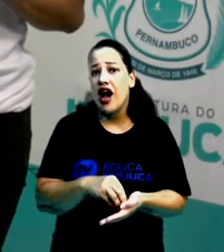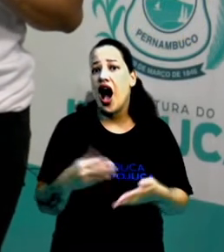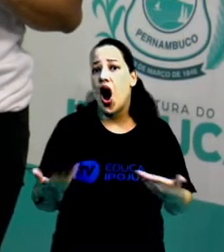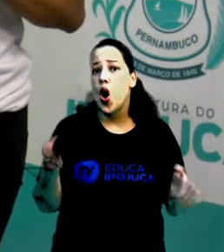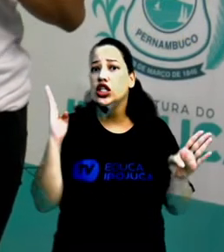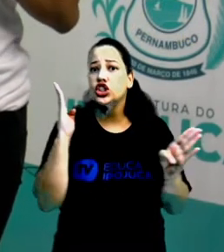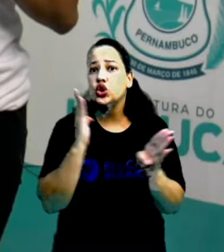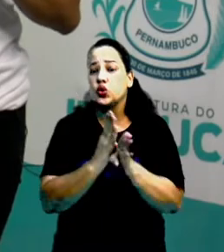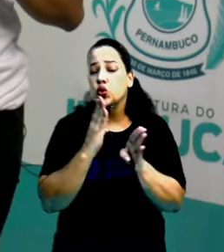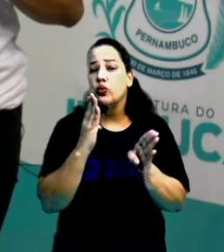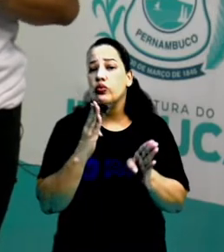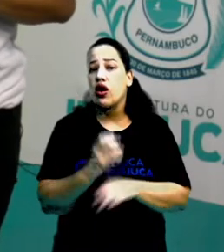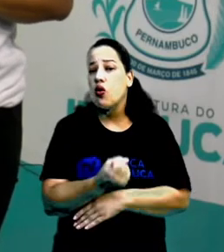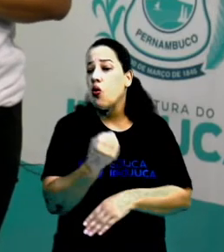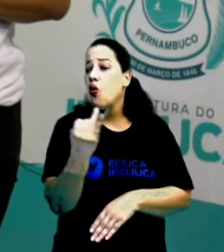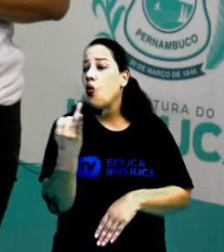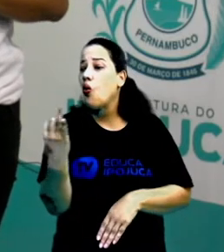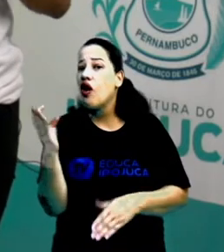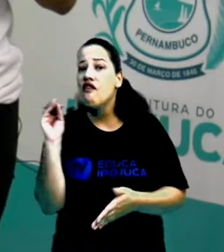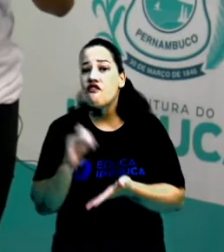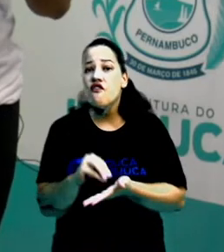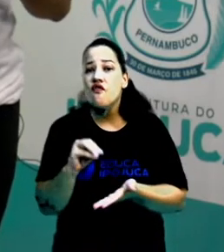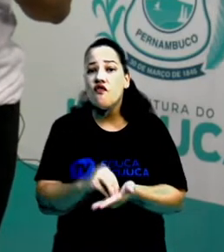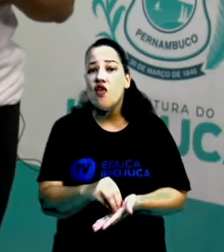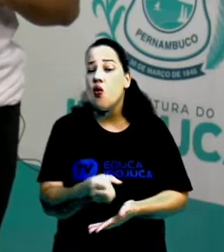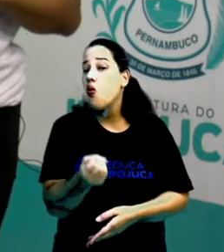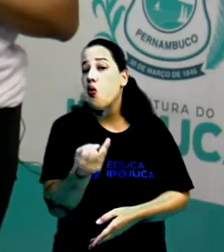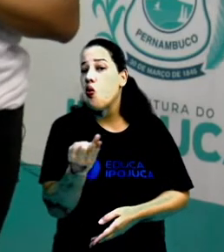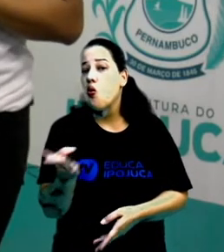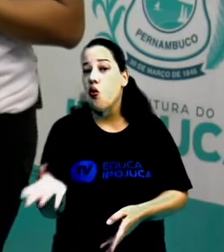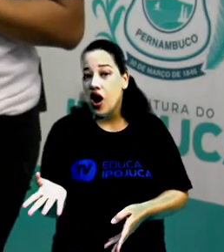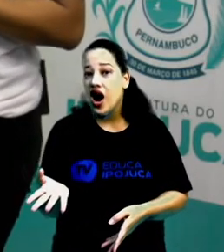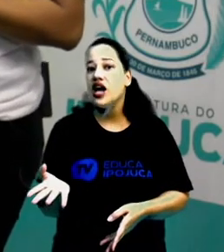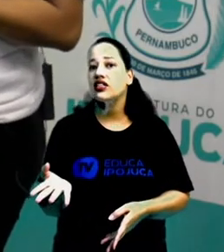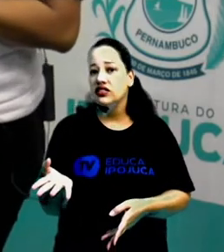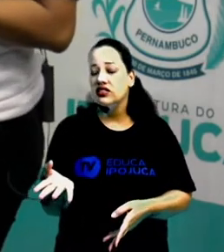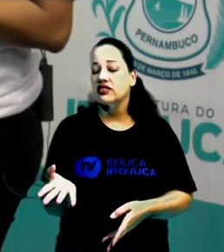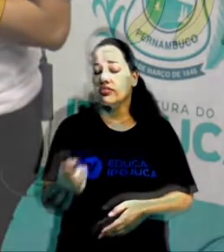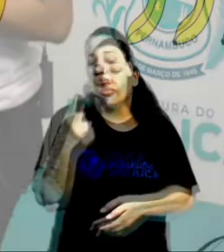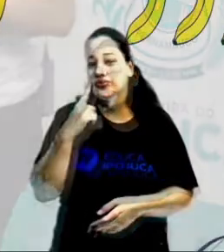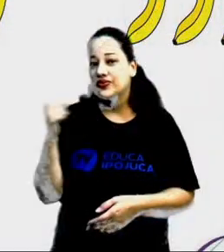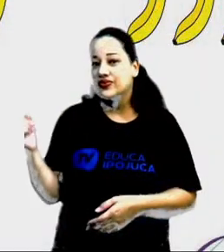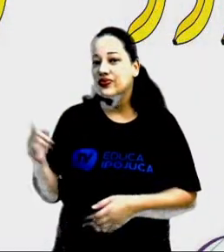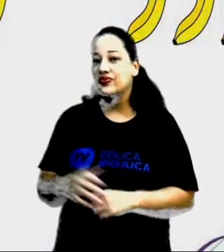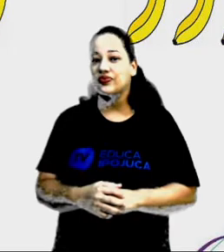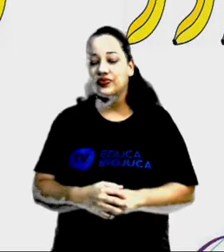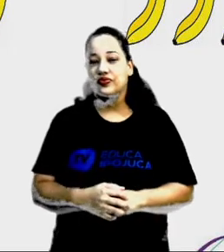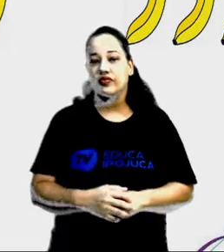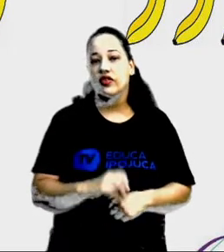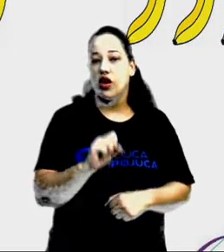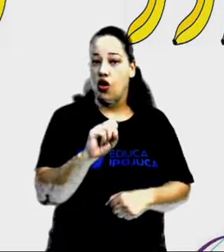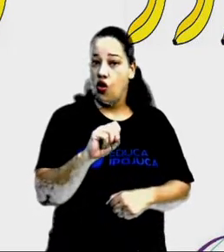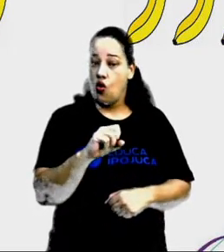com o Mico, qual o número que está faltando para completar as bananas?